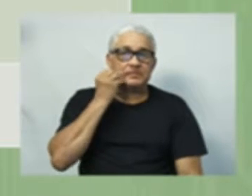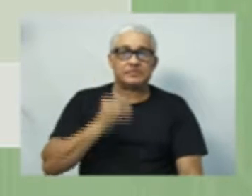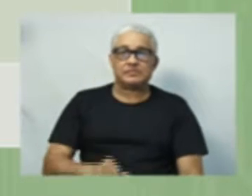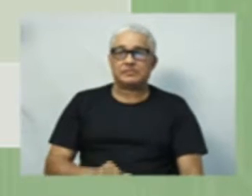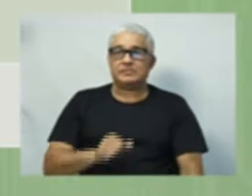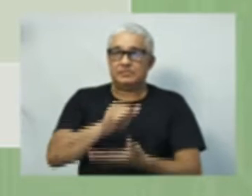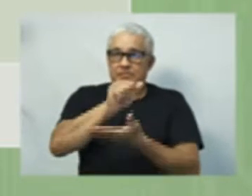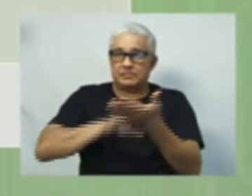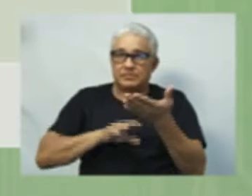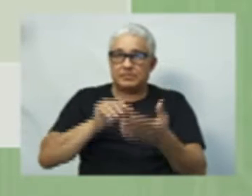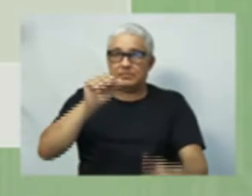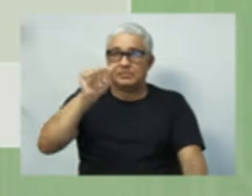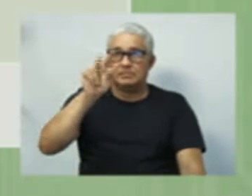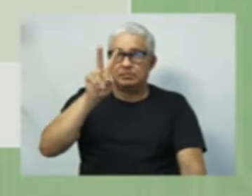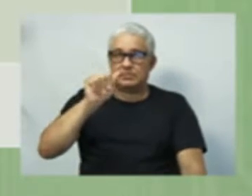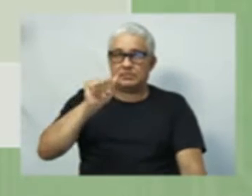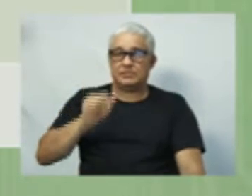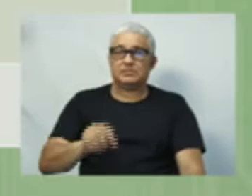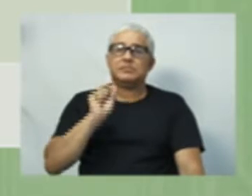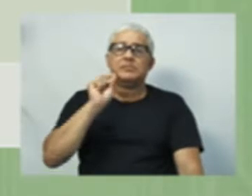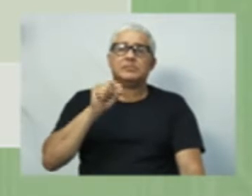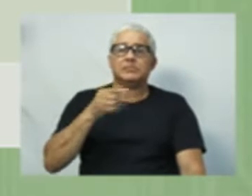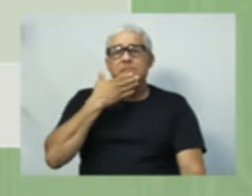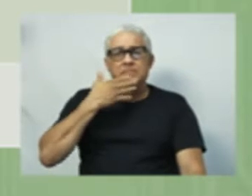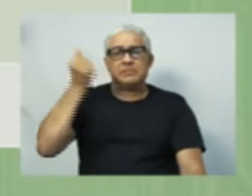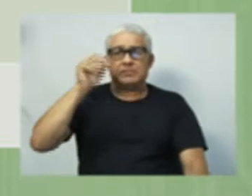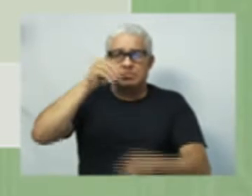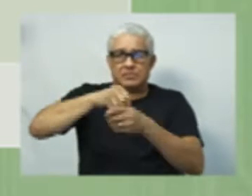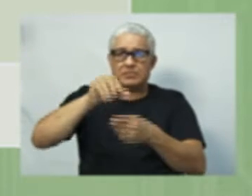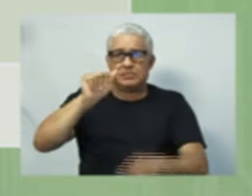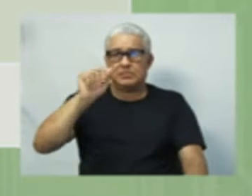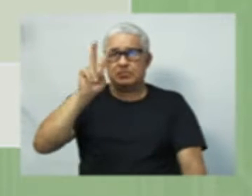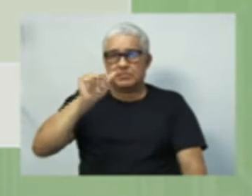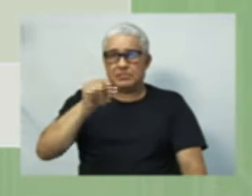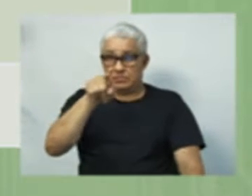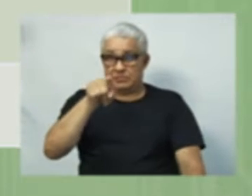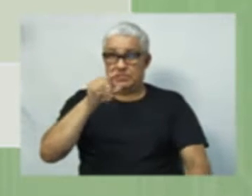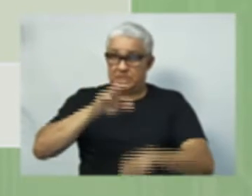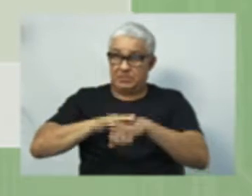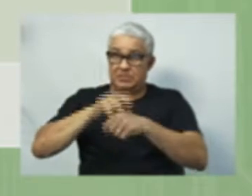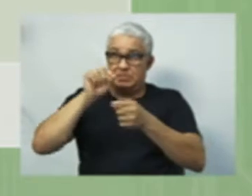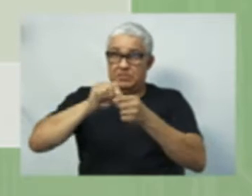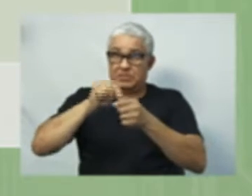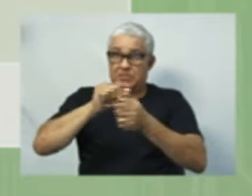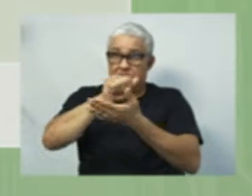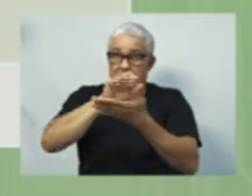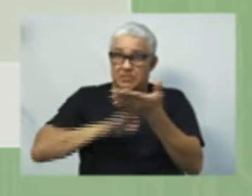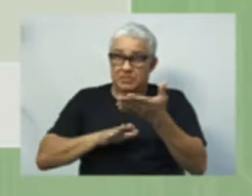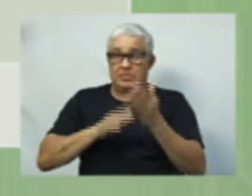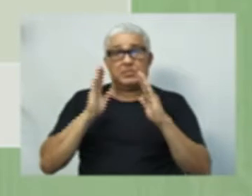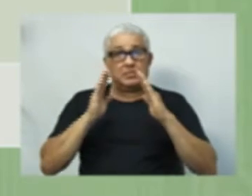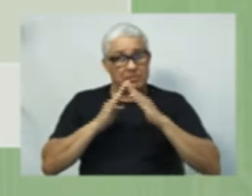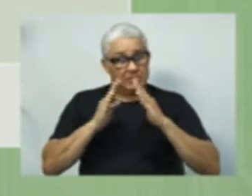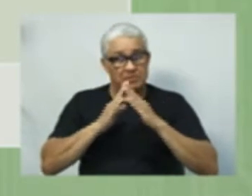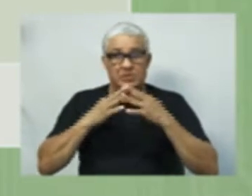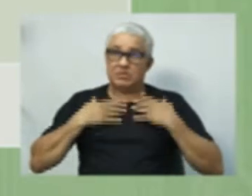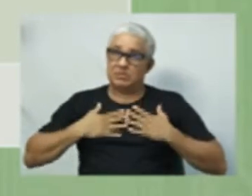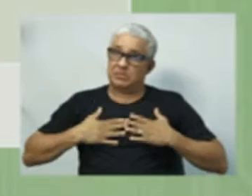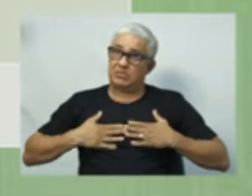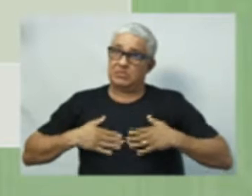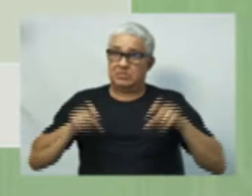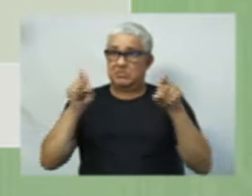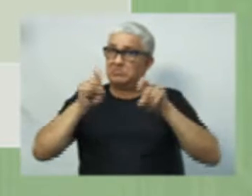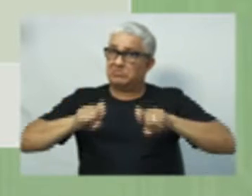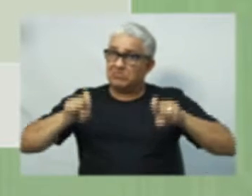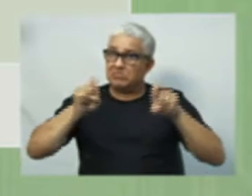no AVA. Qual é a grande vantagem da atividade do AVA? Você vai estar fazendo uma atividade em casa, na frente do seu